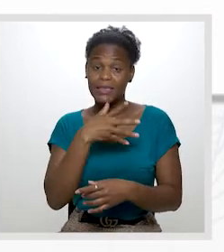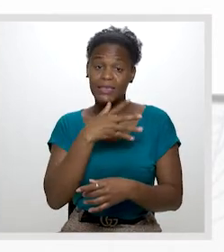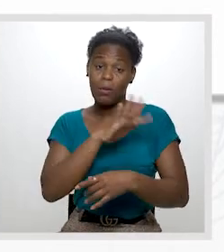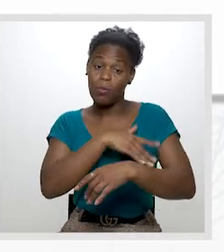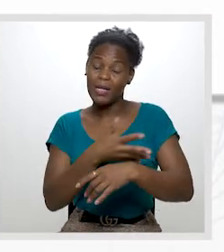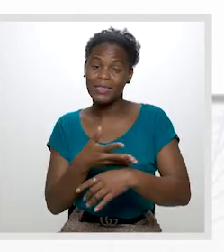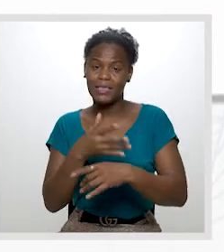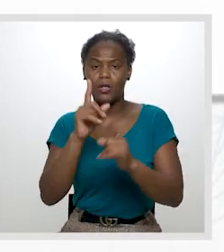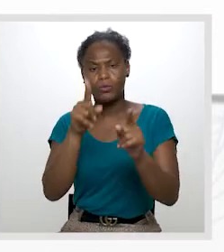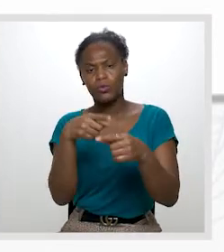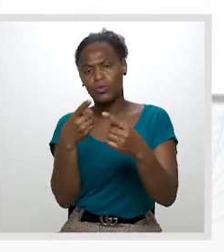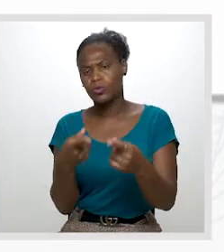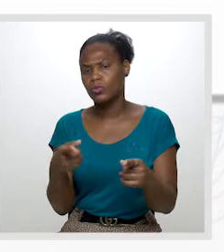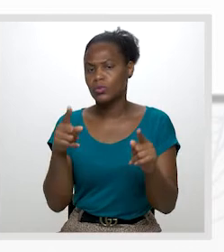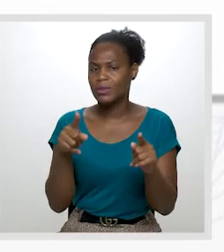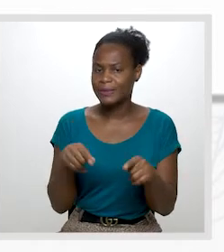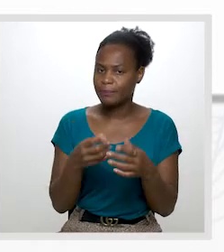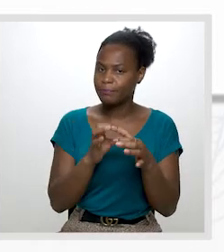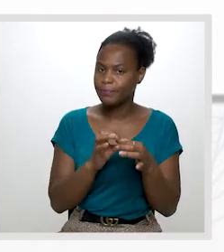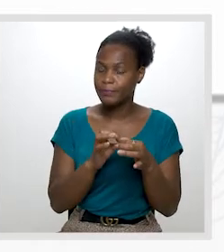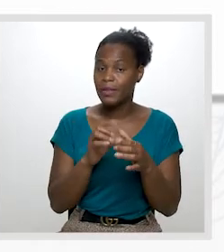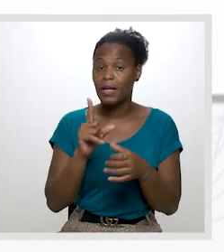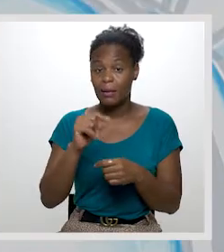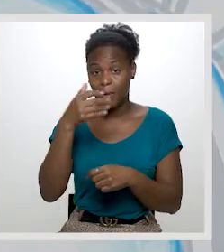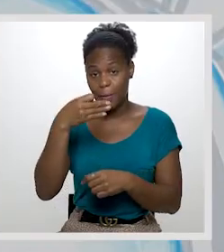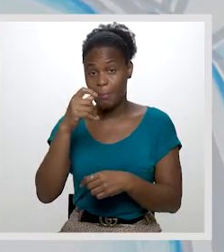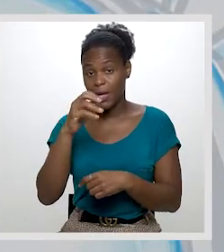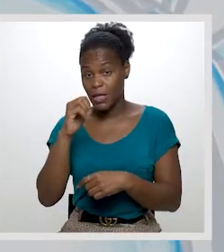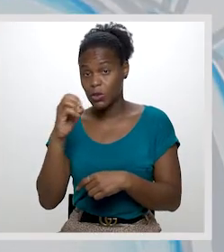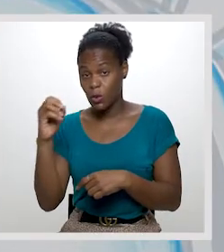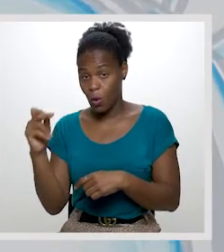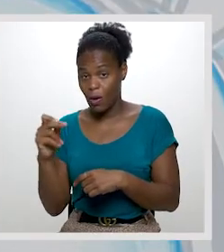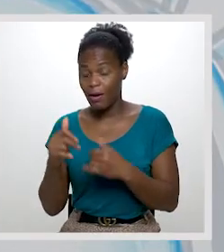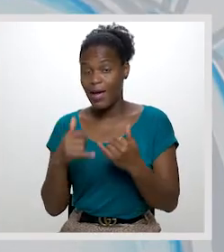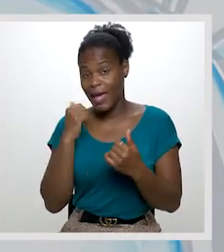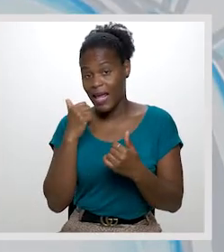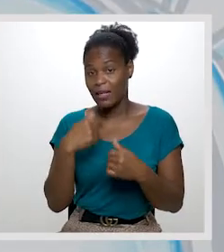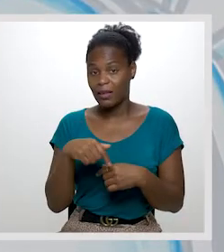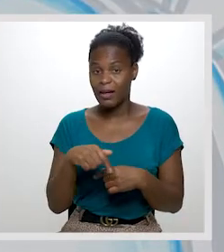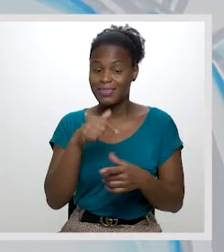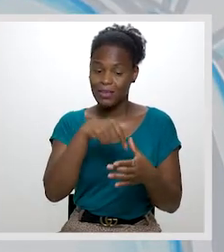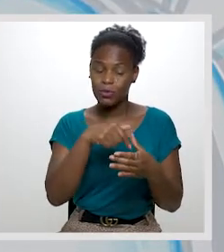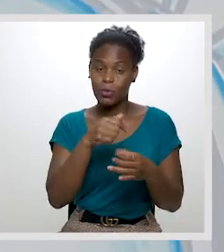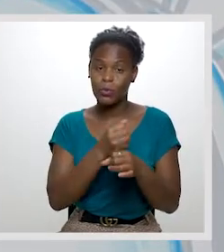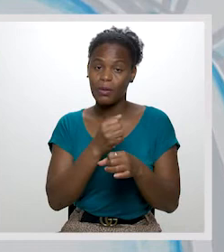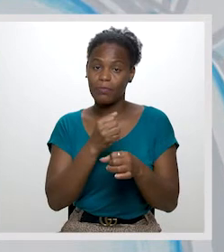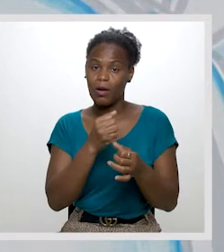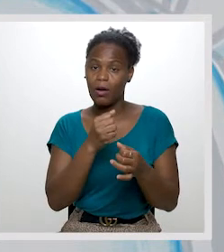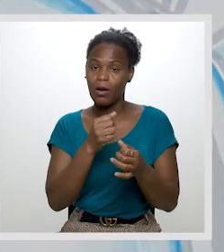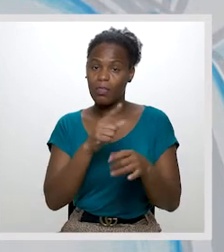É uma poesia intensamente musical. E Pessoa acaba por desempenhar, no